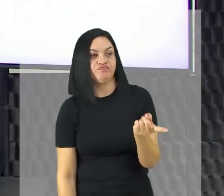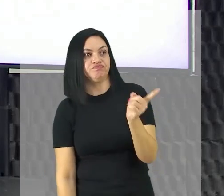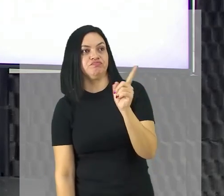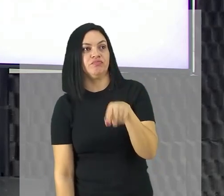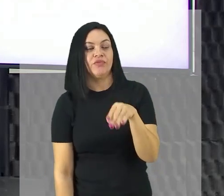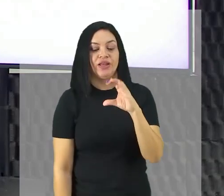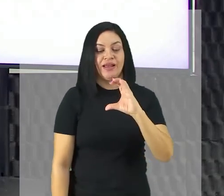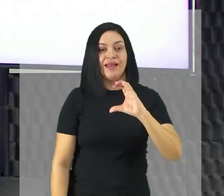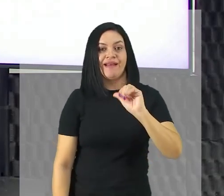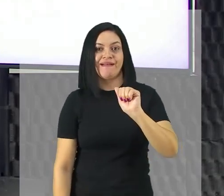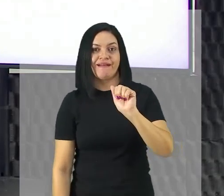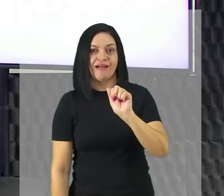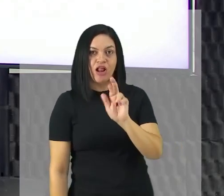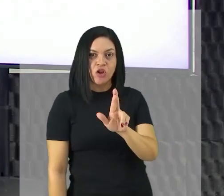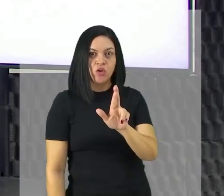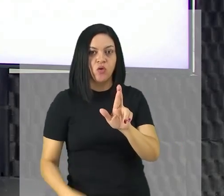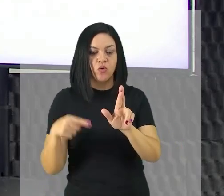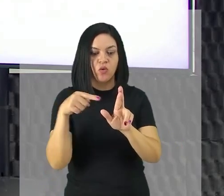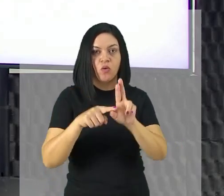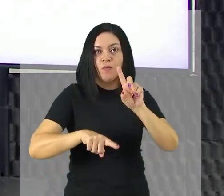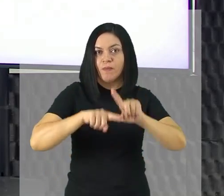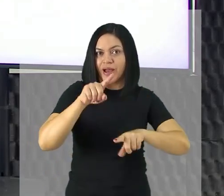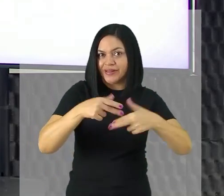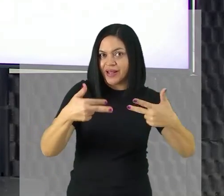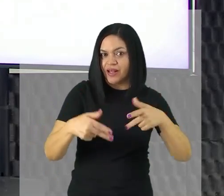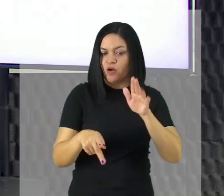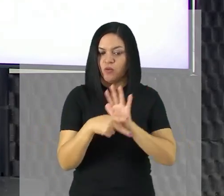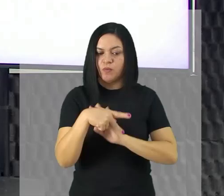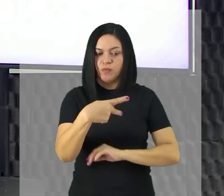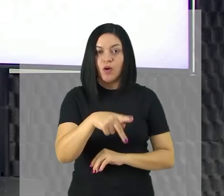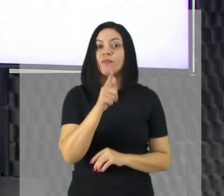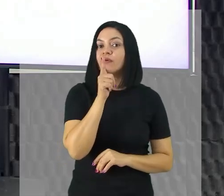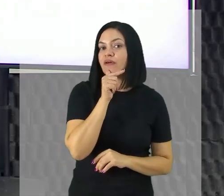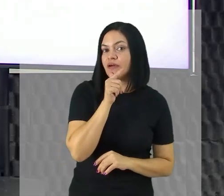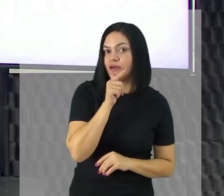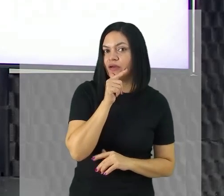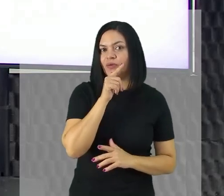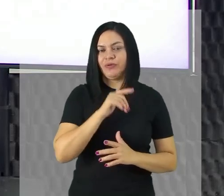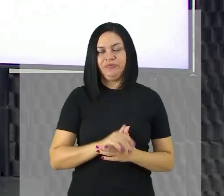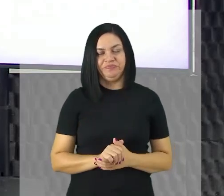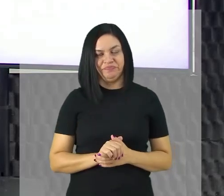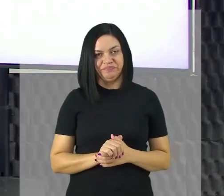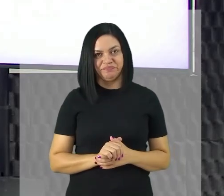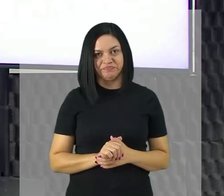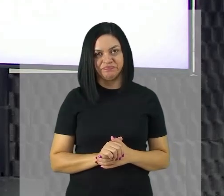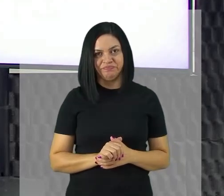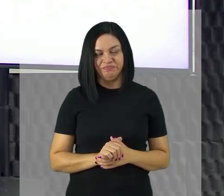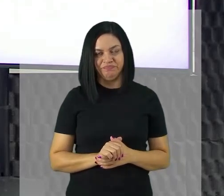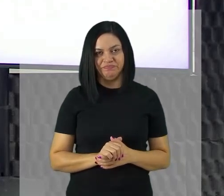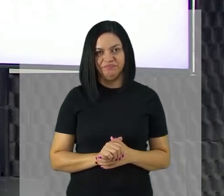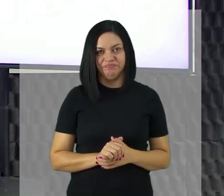uma característica do material, no caso a água, material.